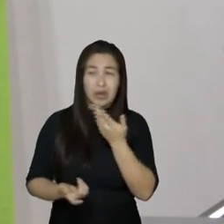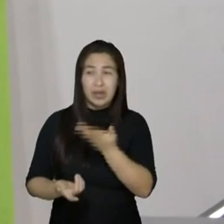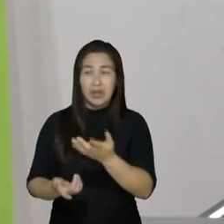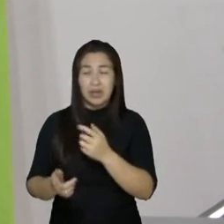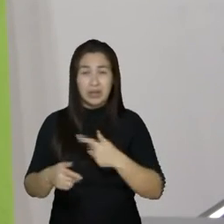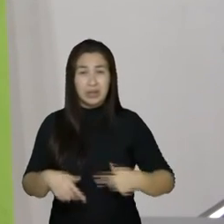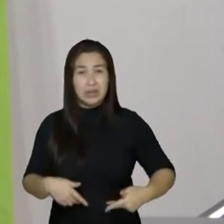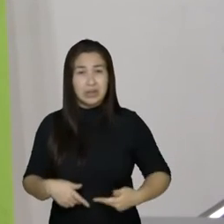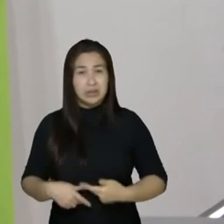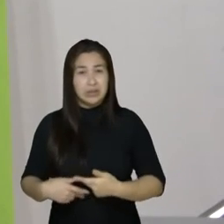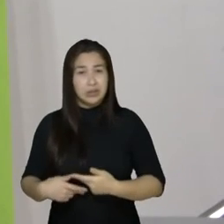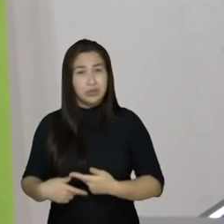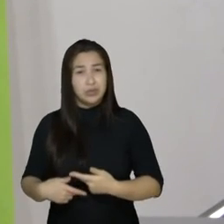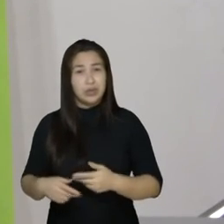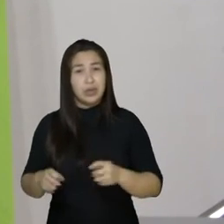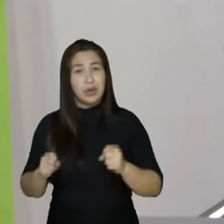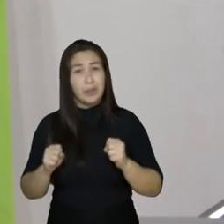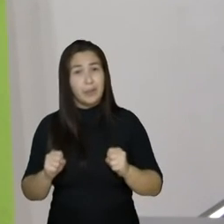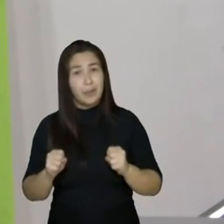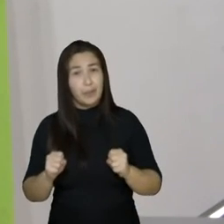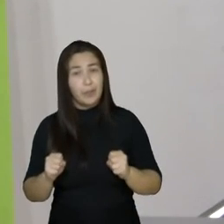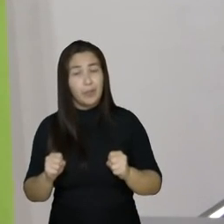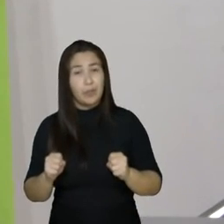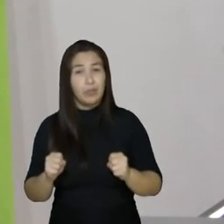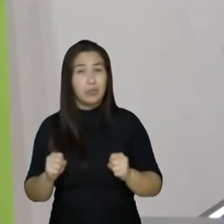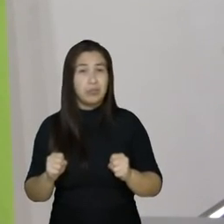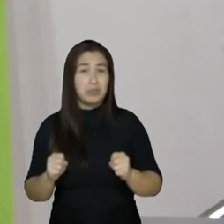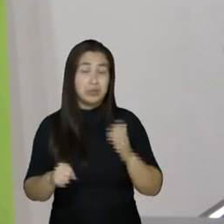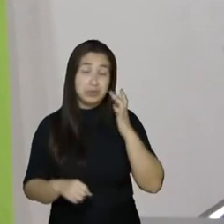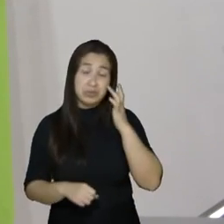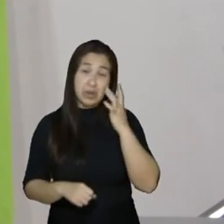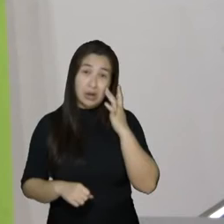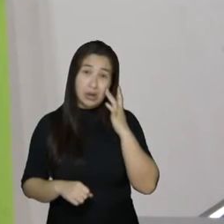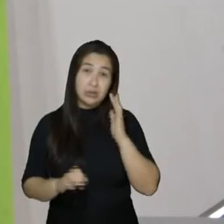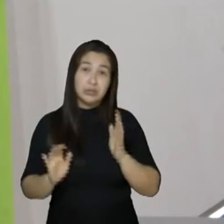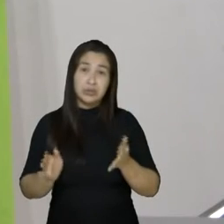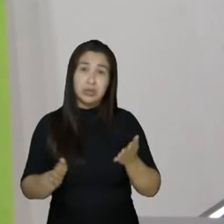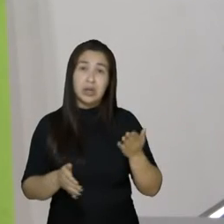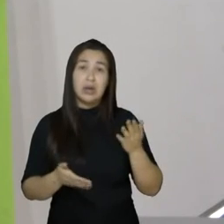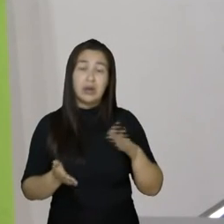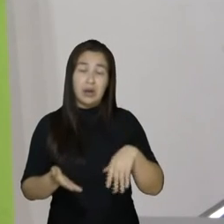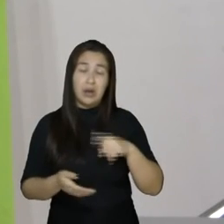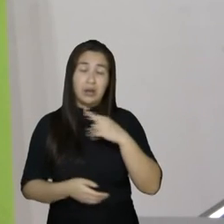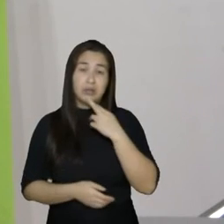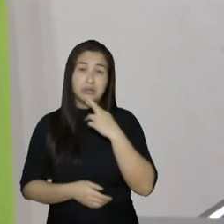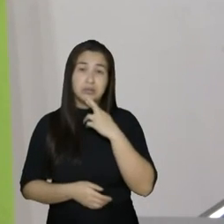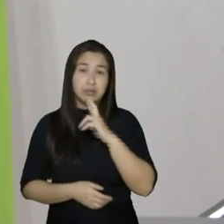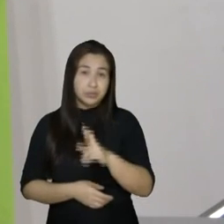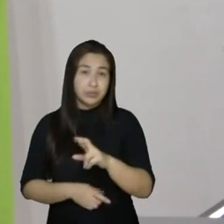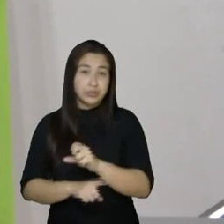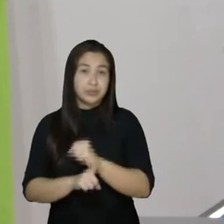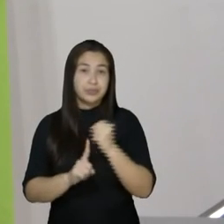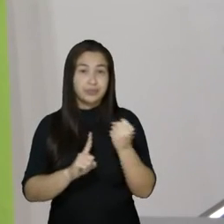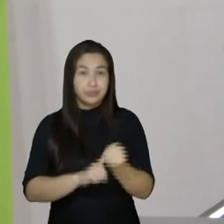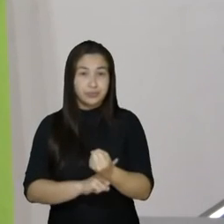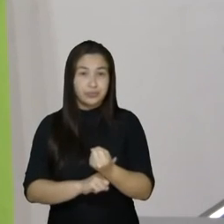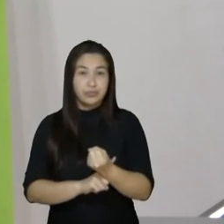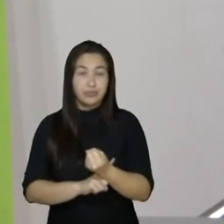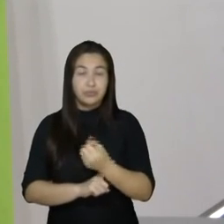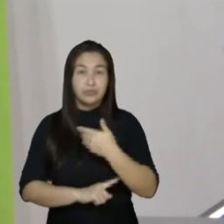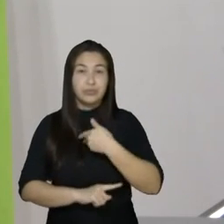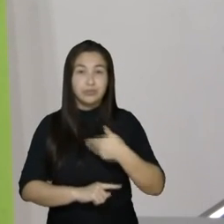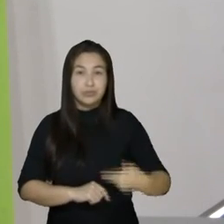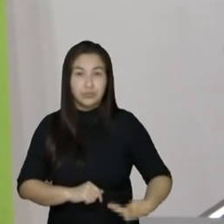cirurgias, talvez, e já foi uma resposta da sociedade ao